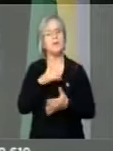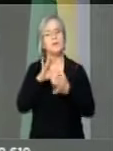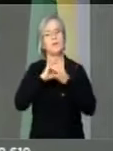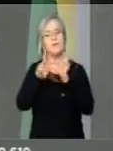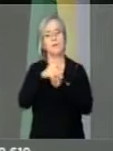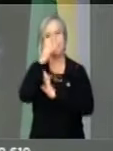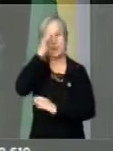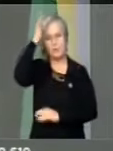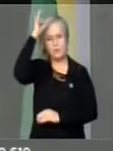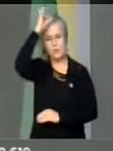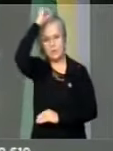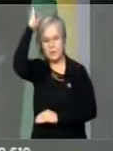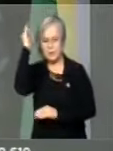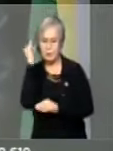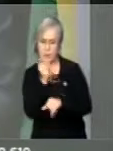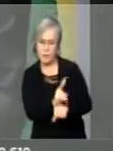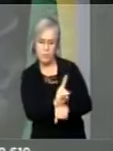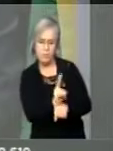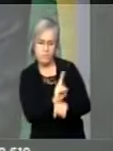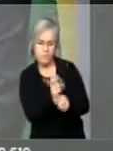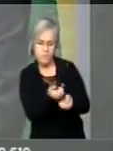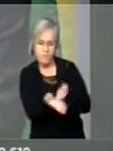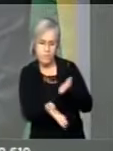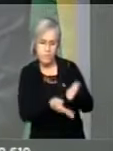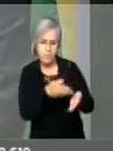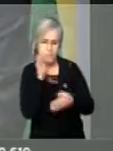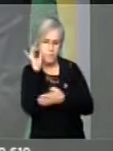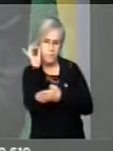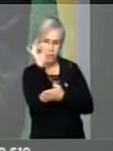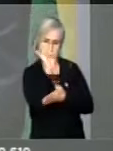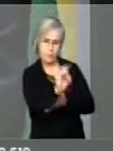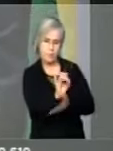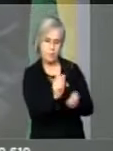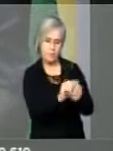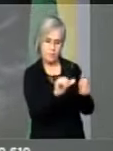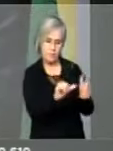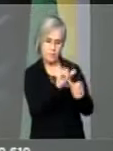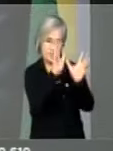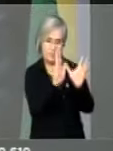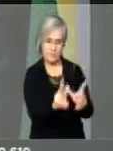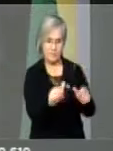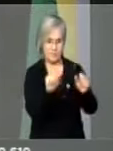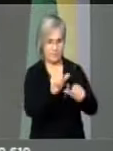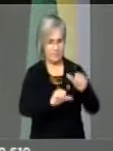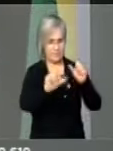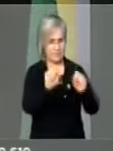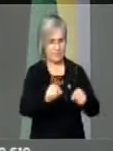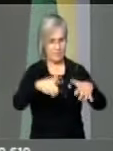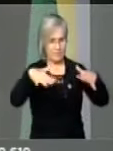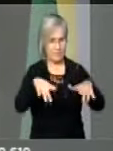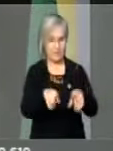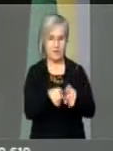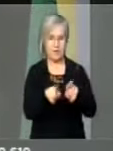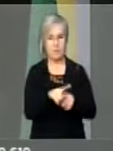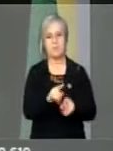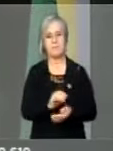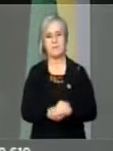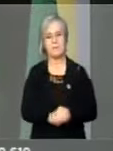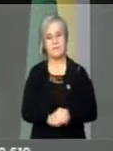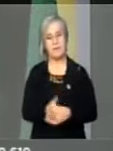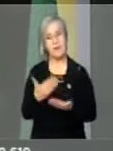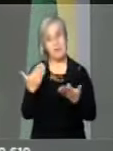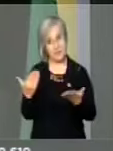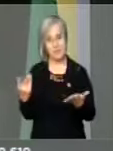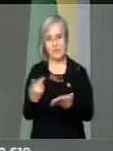Santo pudesse então sondar aquele coração, como diz o Salmo 138, que Deus sonda o nosso coração, que Ele sondasse o coração e Ele agisse. E